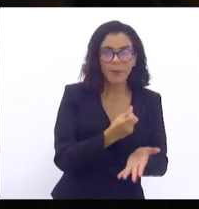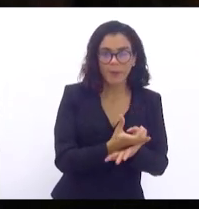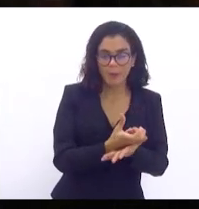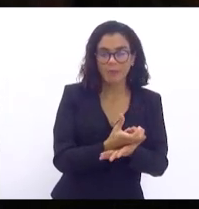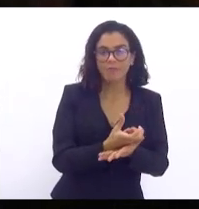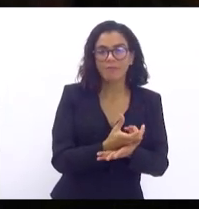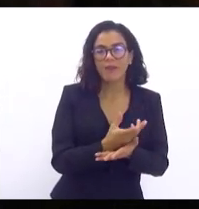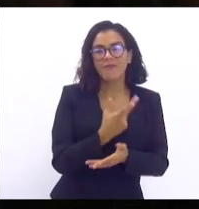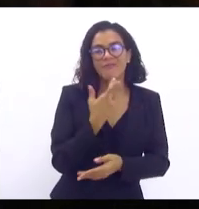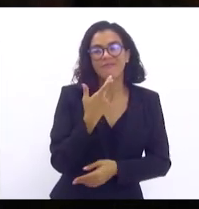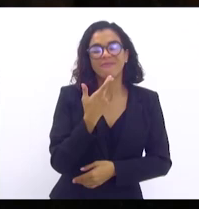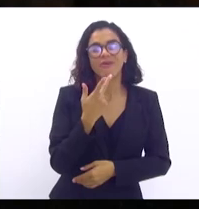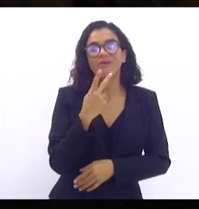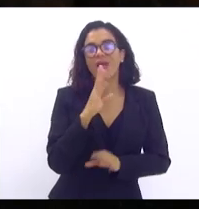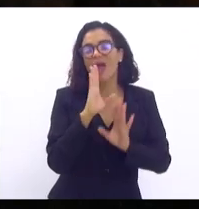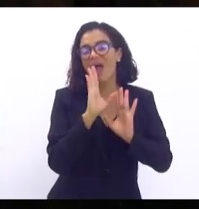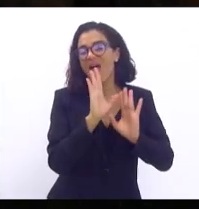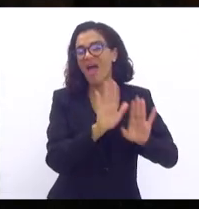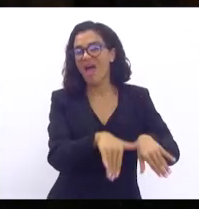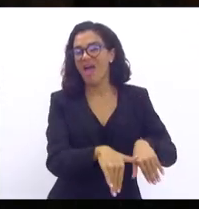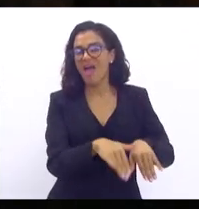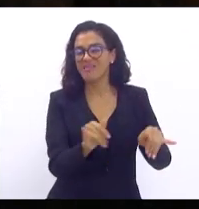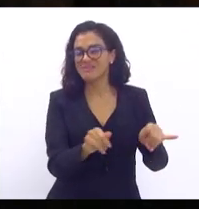ficamos negando essa realidade.